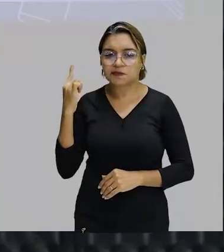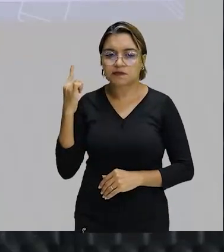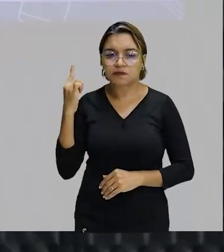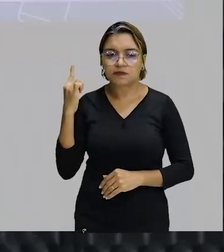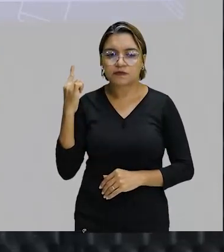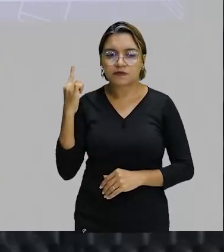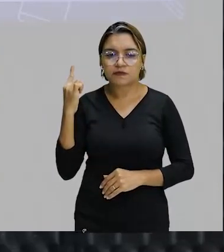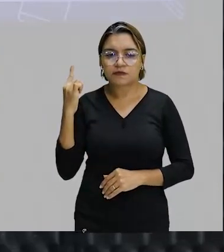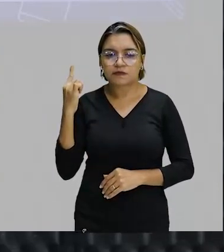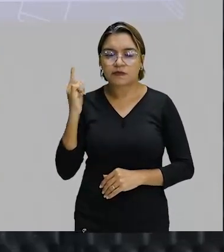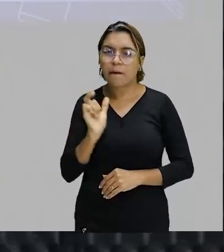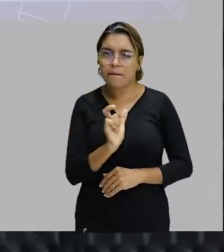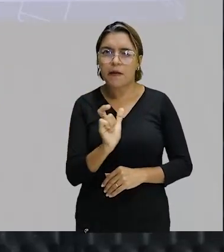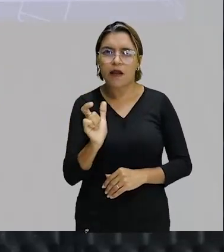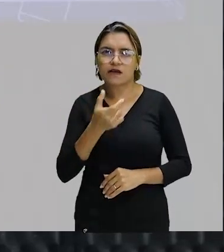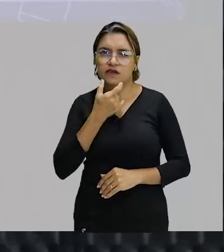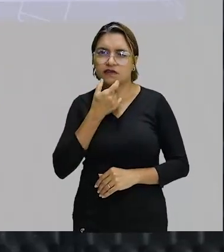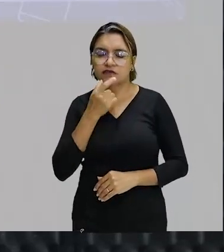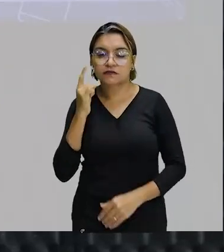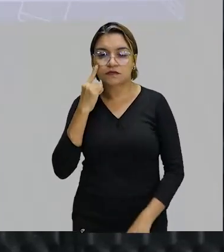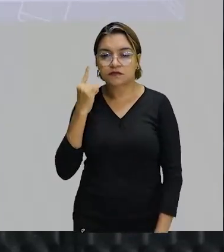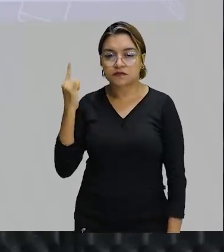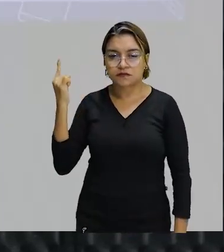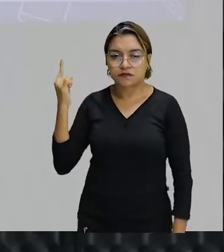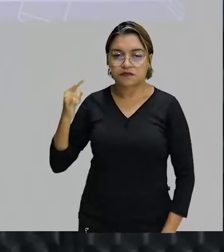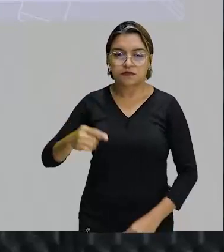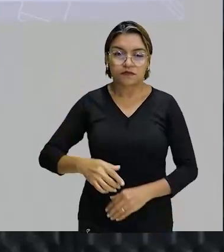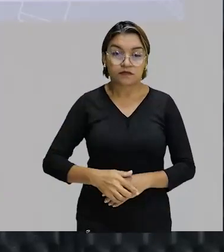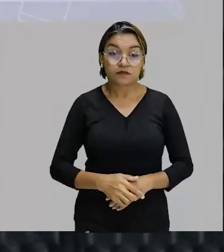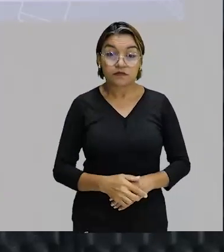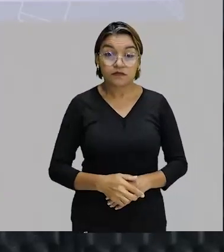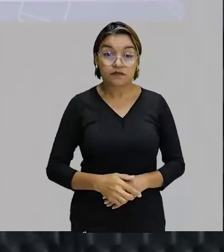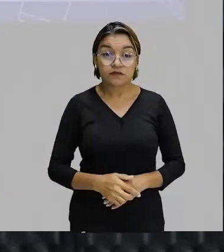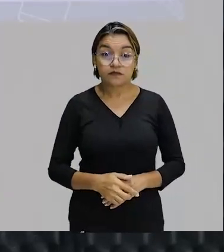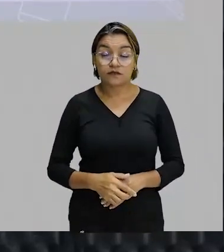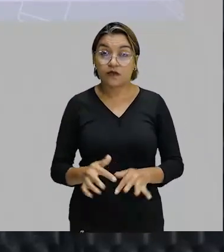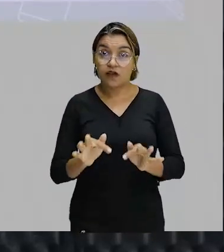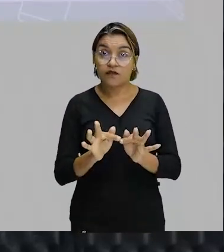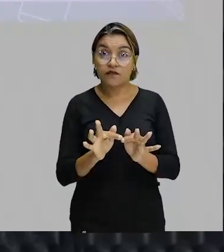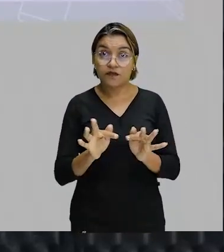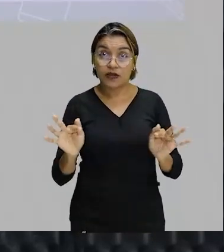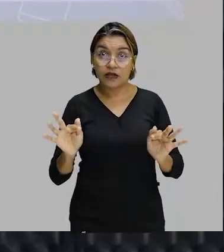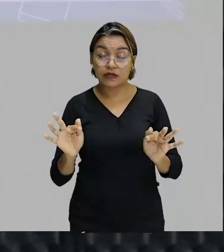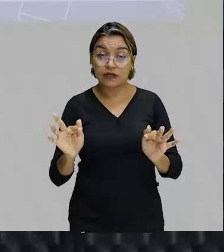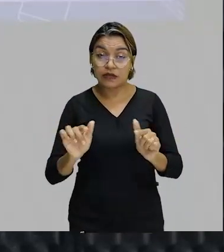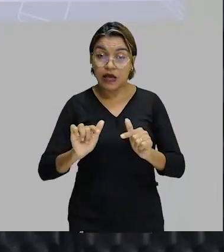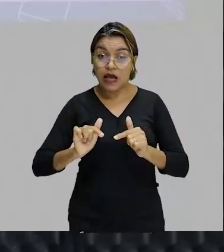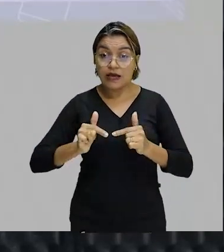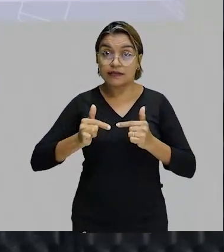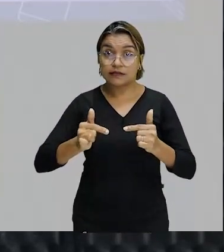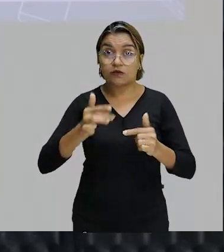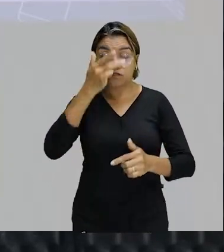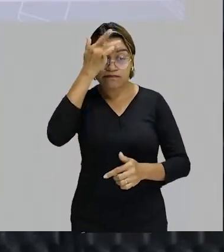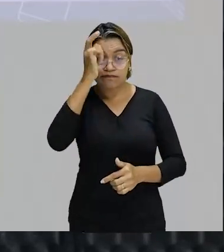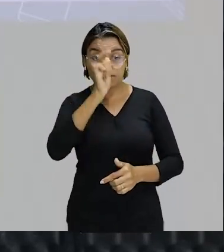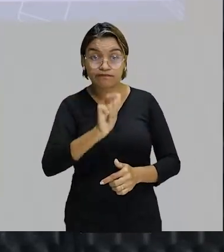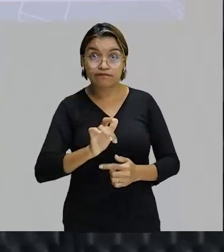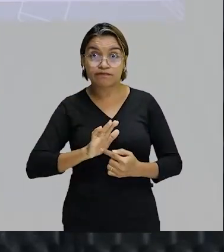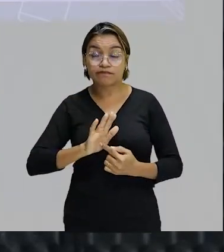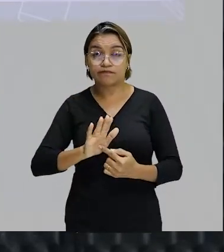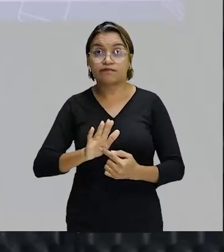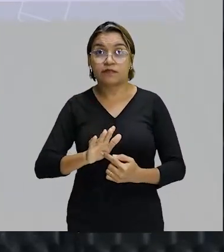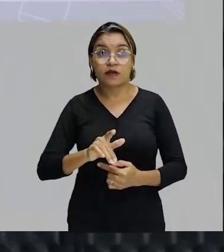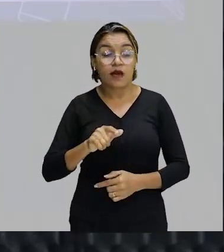morning before school to lose weight. Então, essa frase, a ação que esse sujeito representa é,